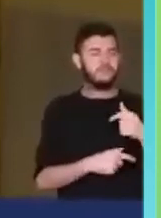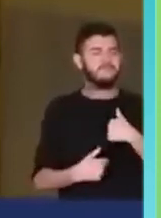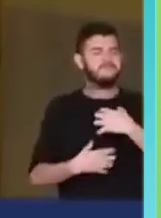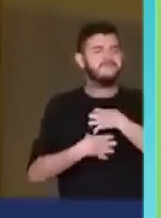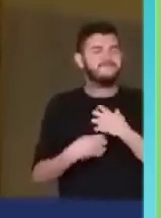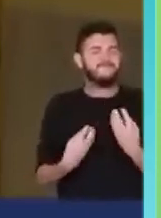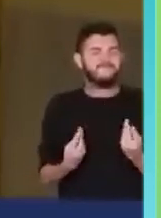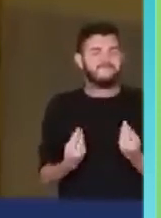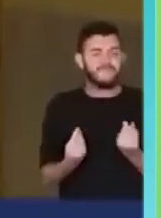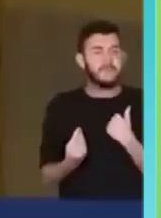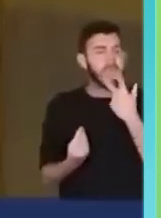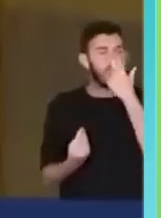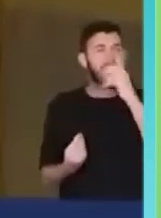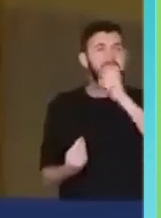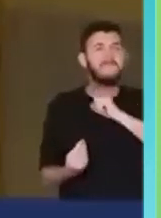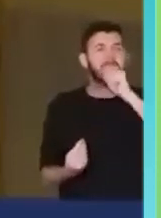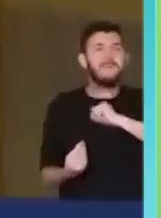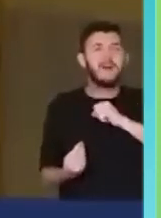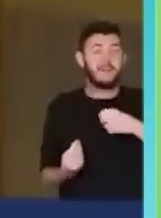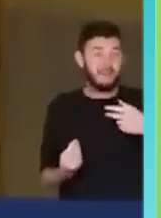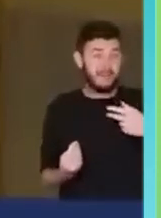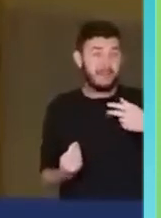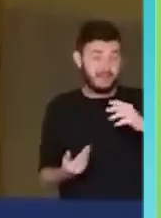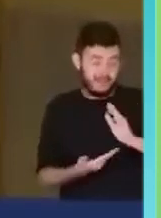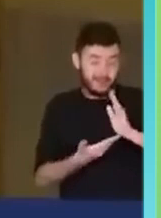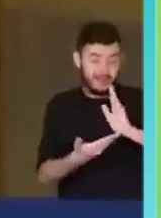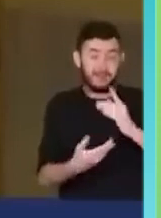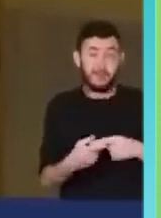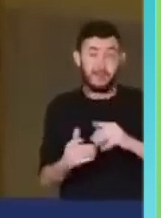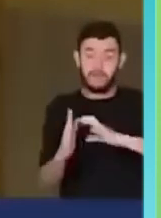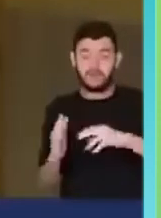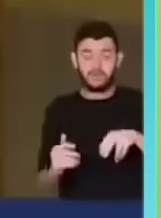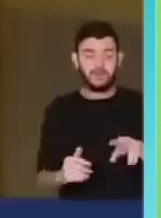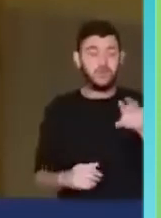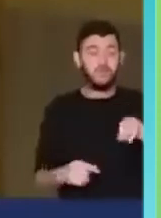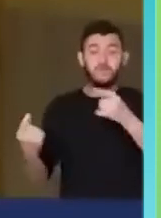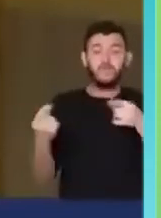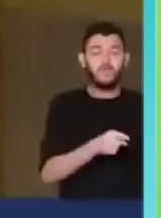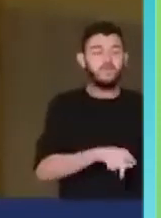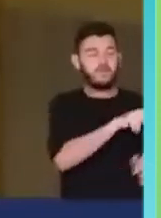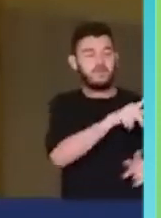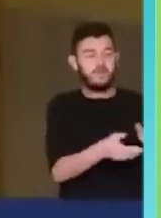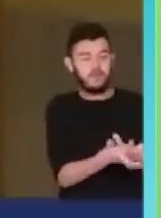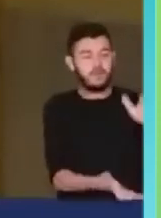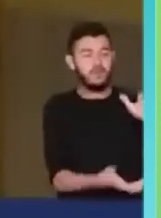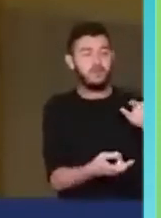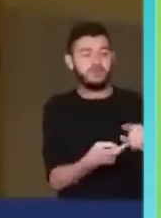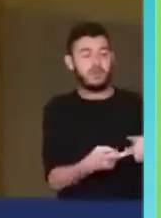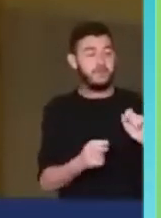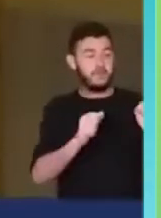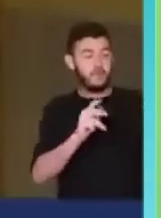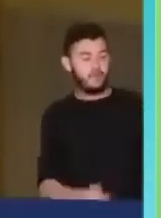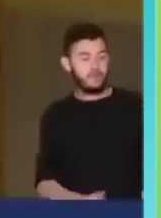mim me parece a coisa mais velha que tem nessa casa porque o novo se levanta com outros idosos contra os aposentados Rua